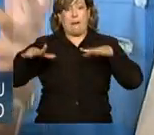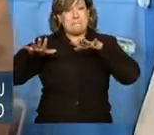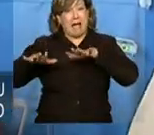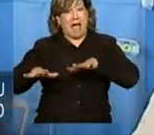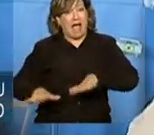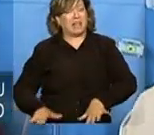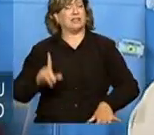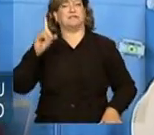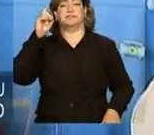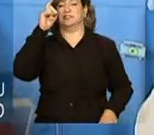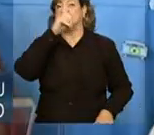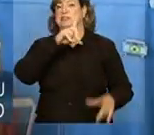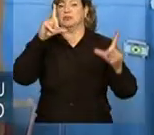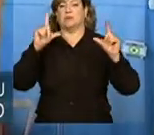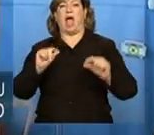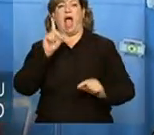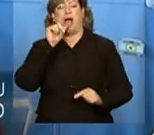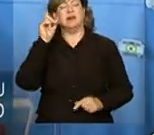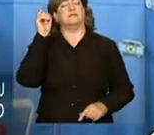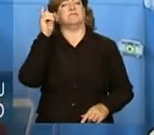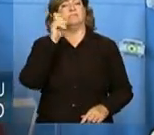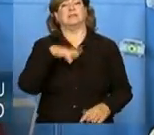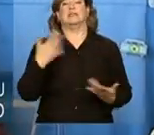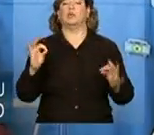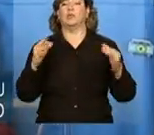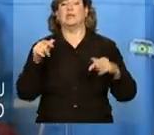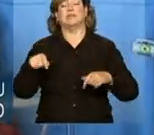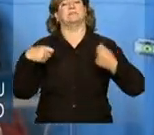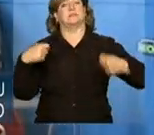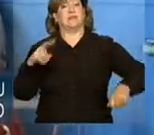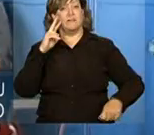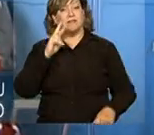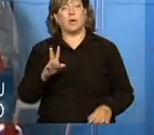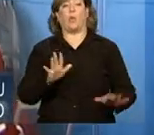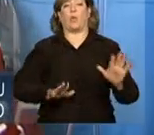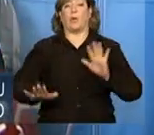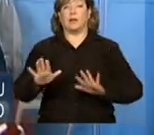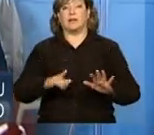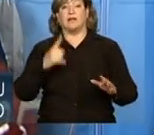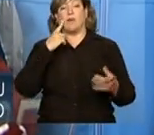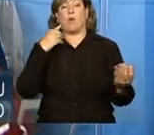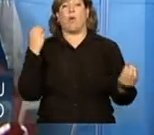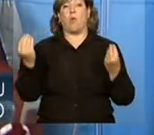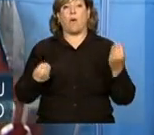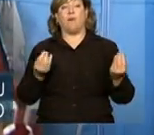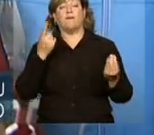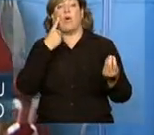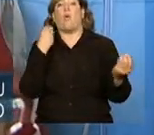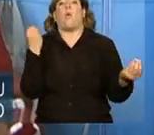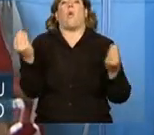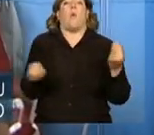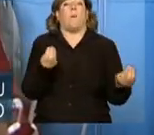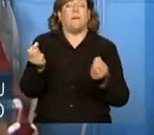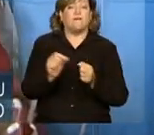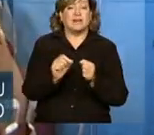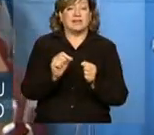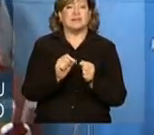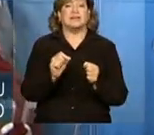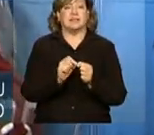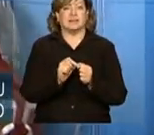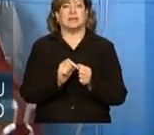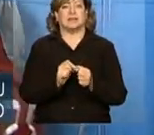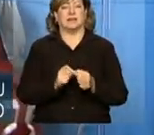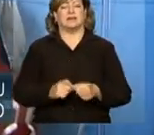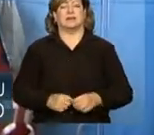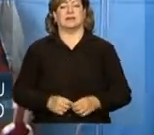dificílimo reduzir o alagamento. Tudo isso nós vamos ter de olhar com cuidado para ver que medidas nós vamos tomar. Já temos contratos.